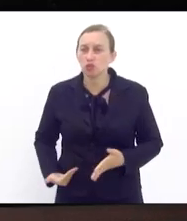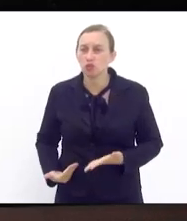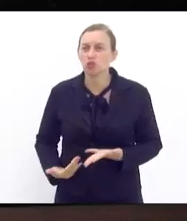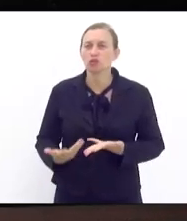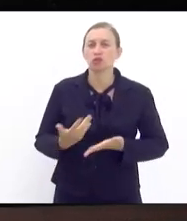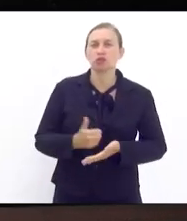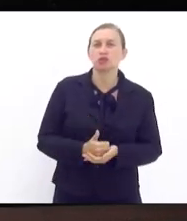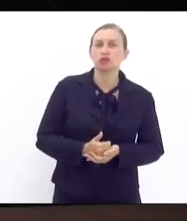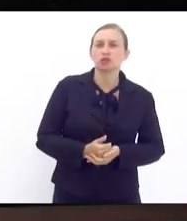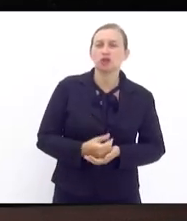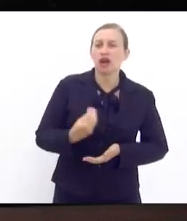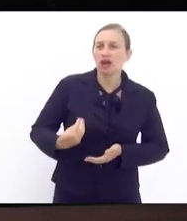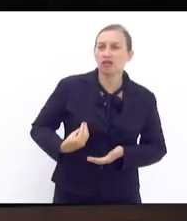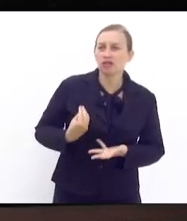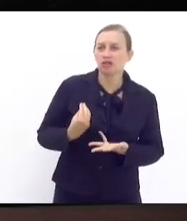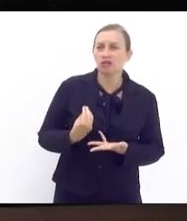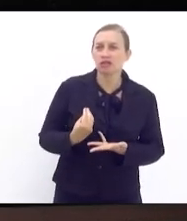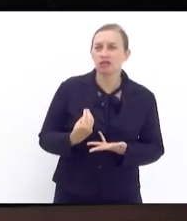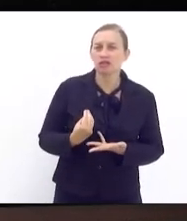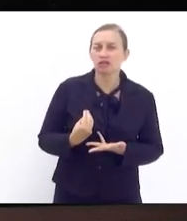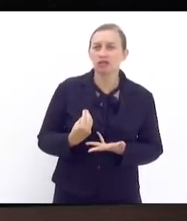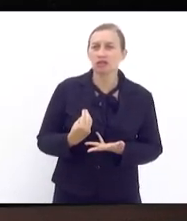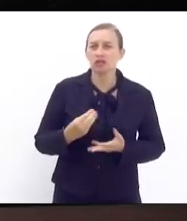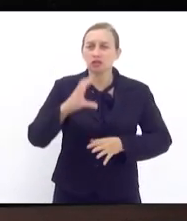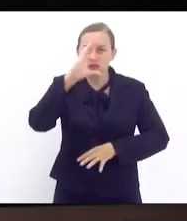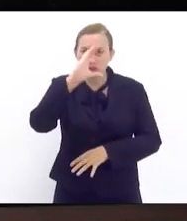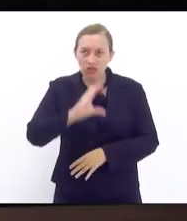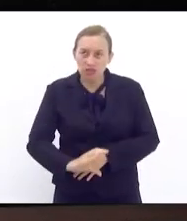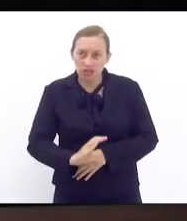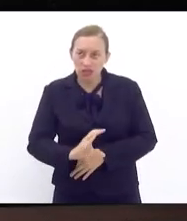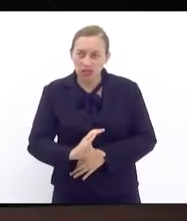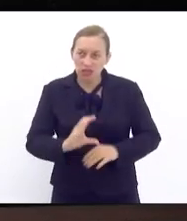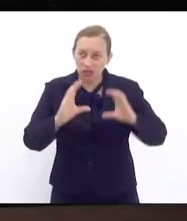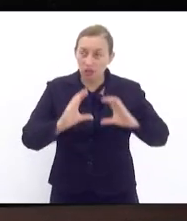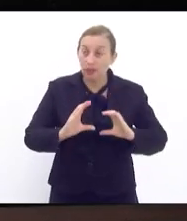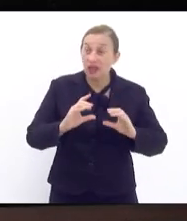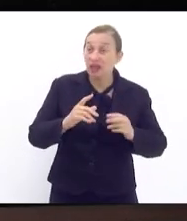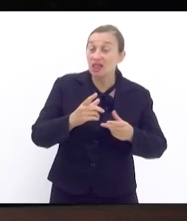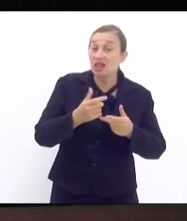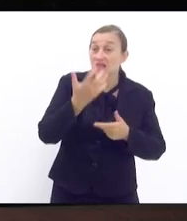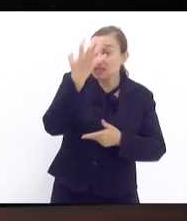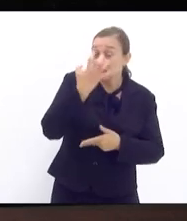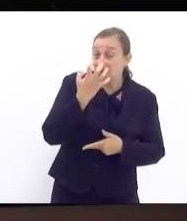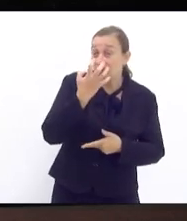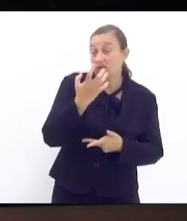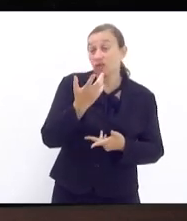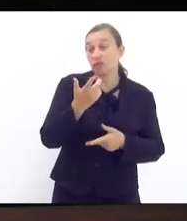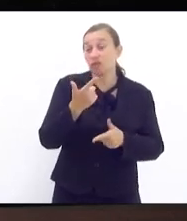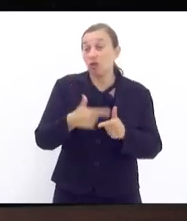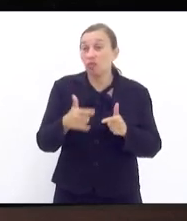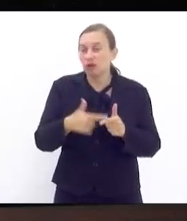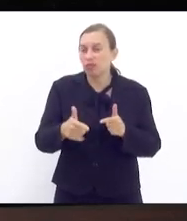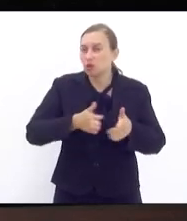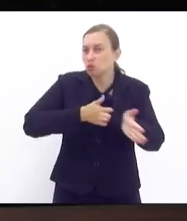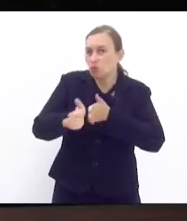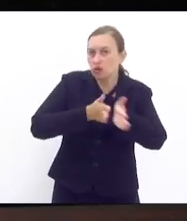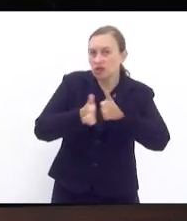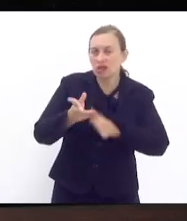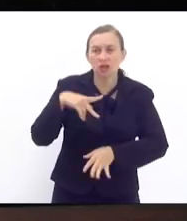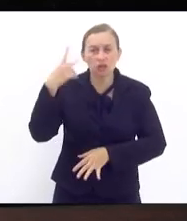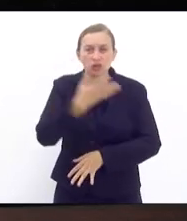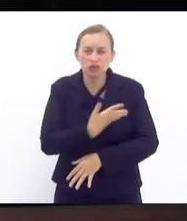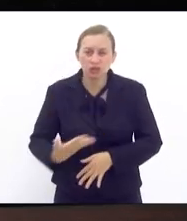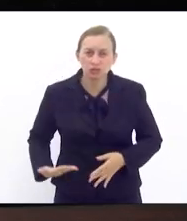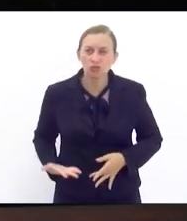ao cotidiano do cidadão fluminense graves enfrentamentos, seja no acesso a políticas públicas